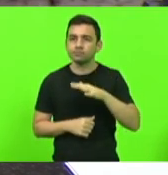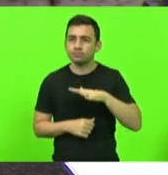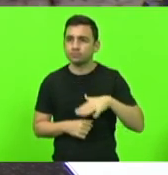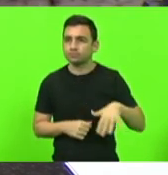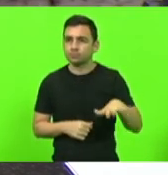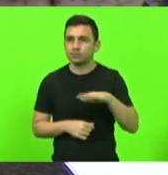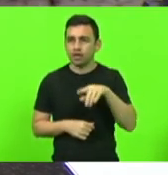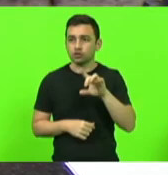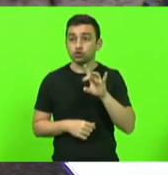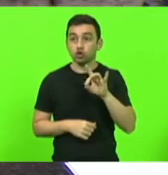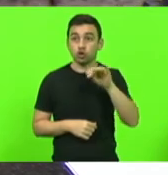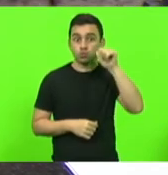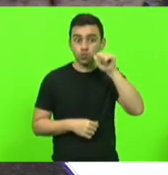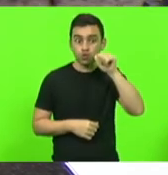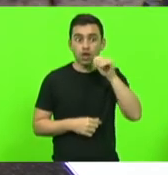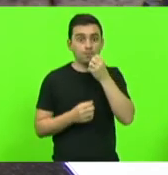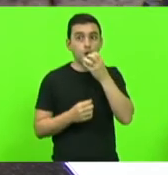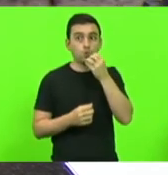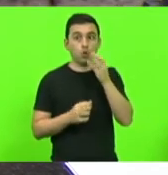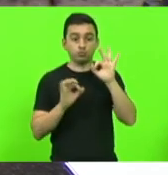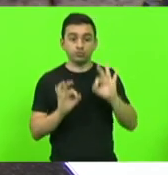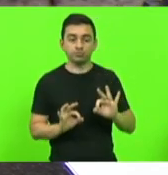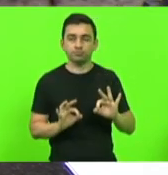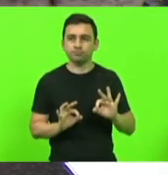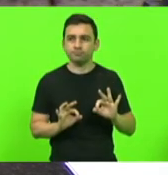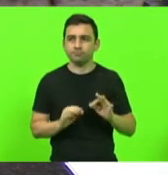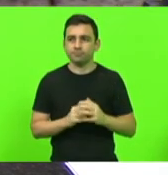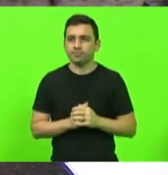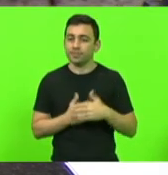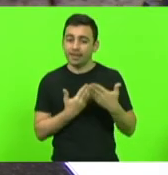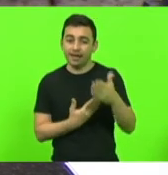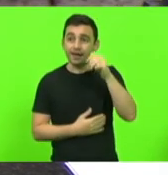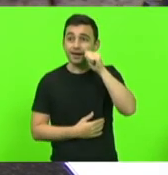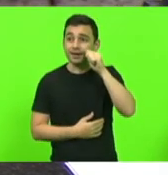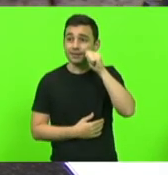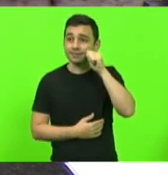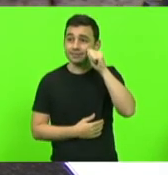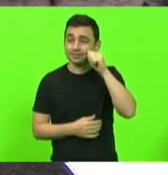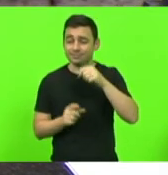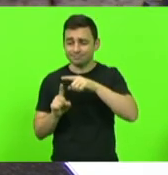é só mulher, aí é legal. Né? A deputada Ana acabou de dar aqui